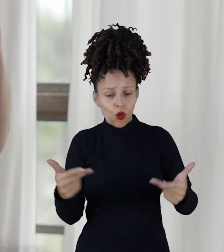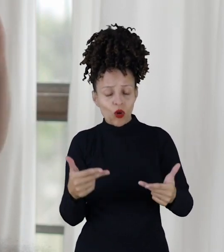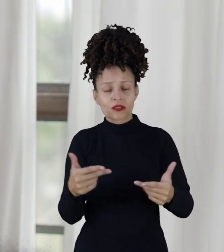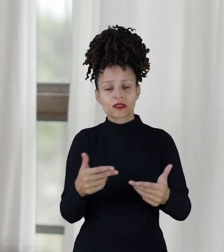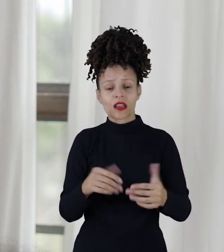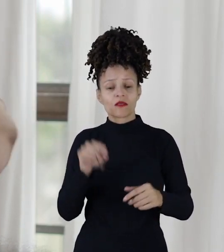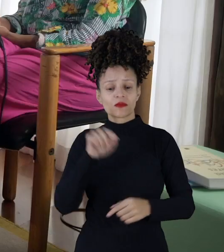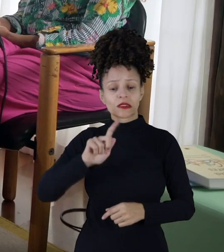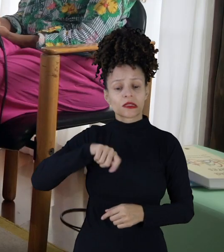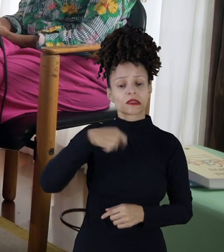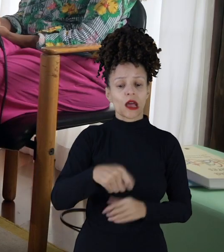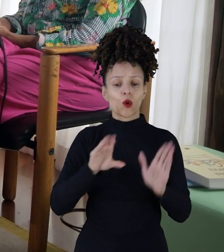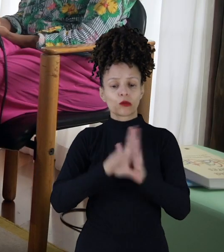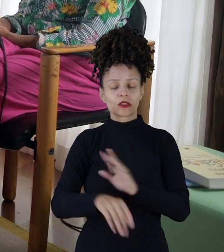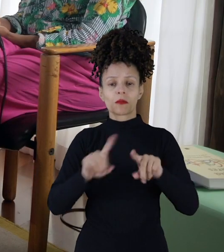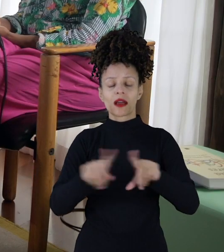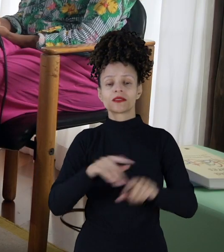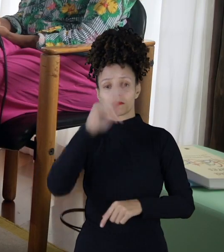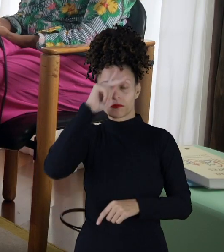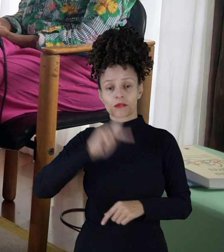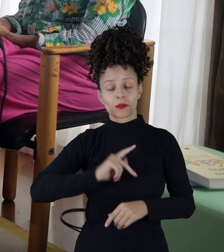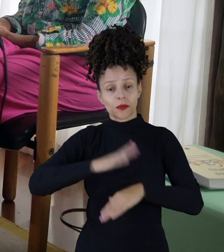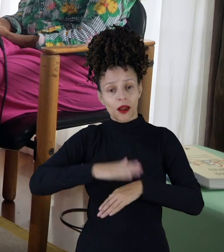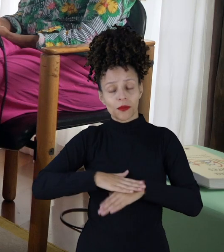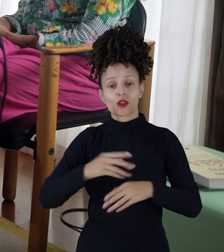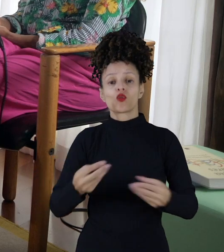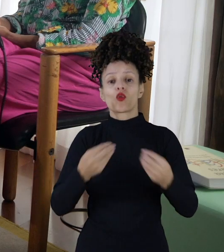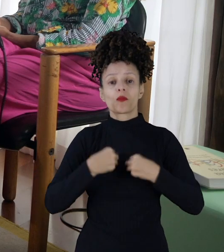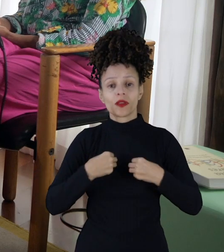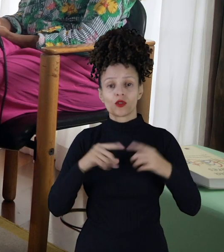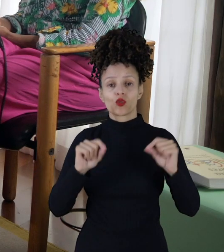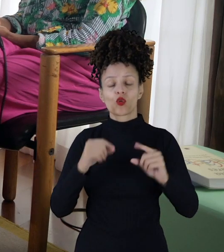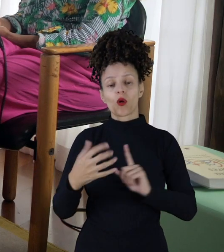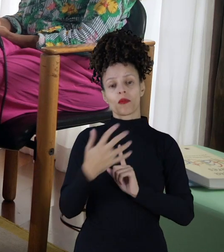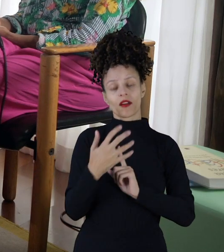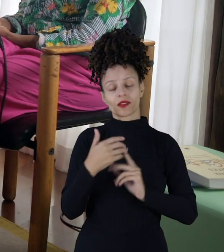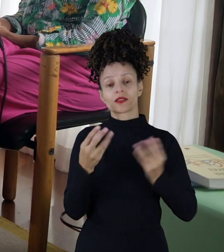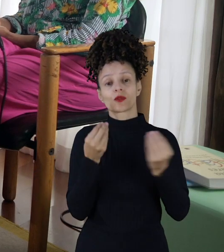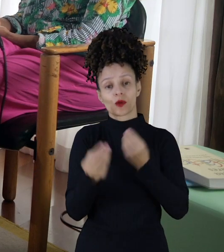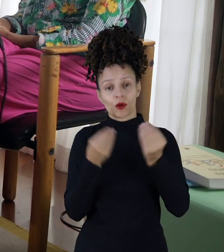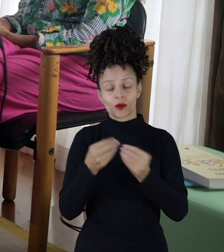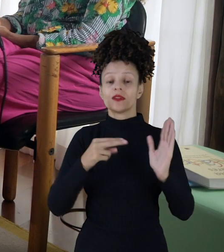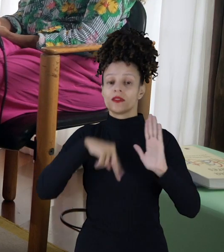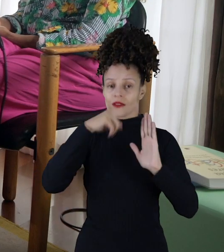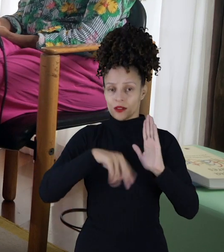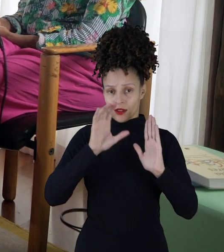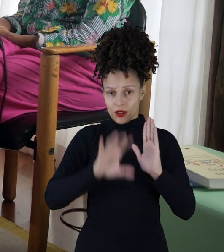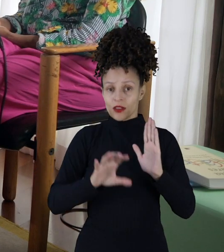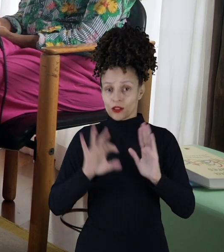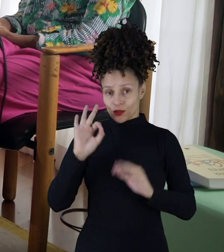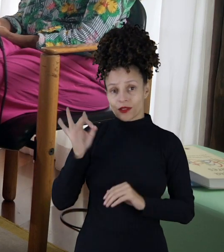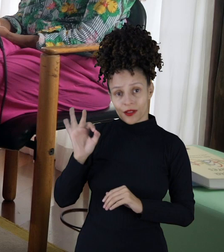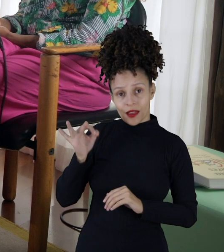e classifica, já conceitua mais o que é em mim. O que isso faz comigo, como isso me afeta. E a leitura é